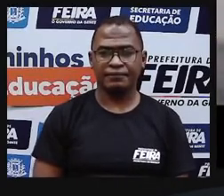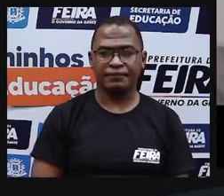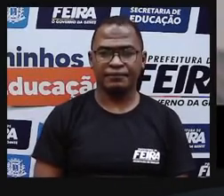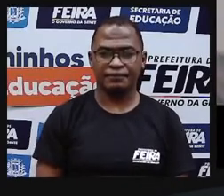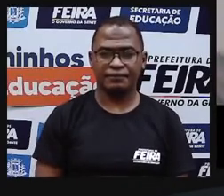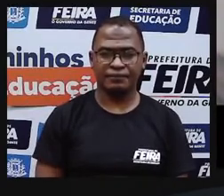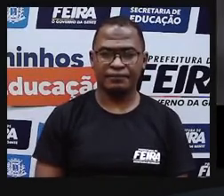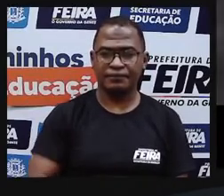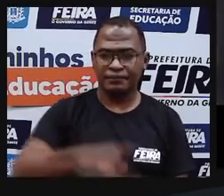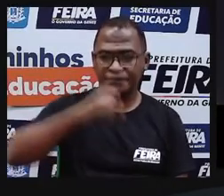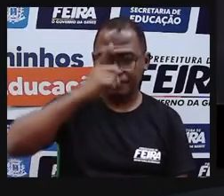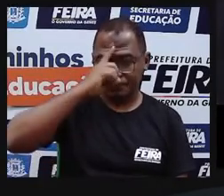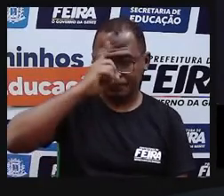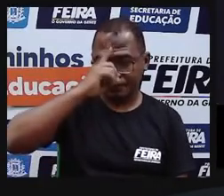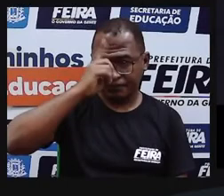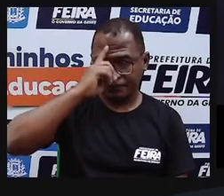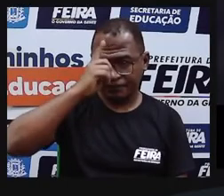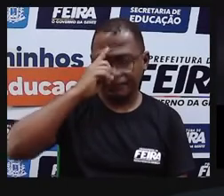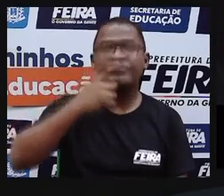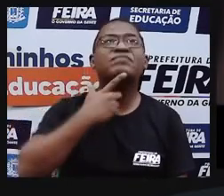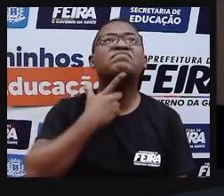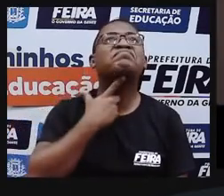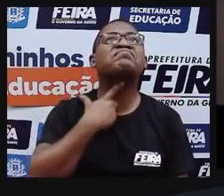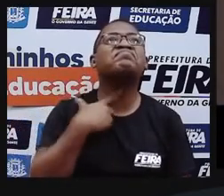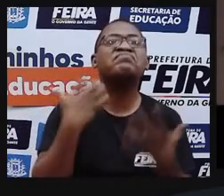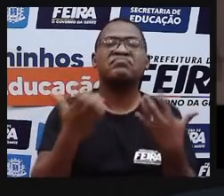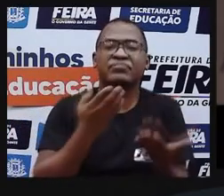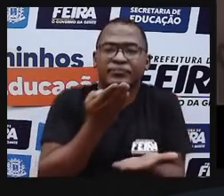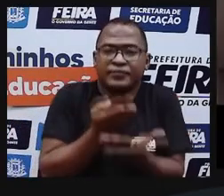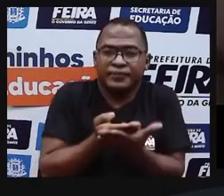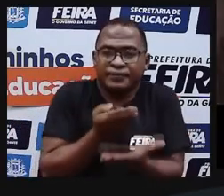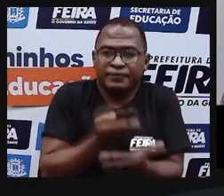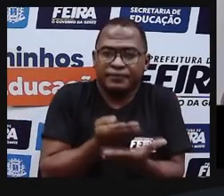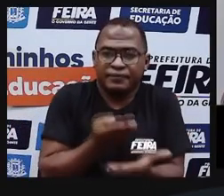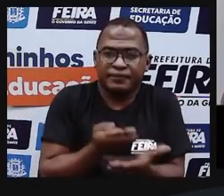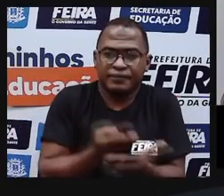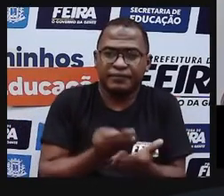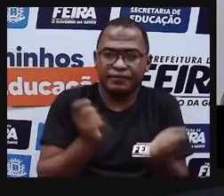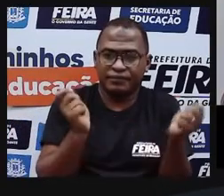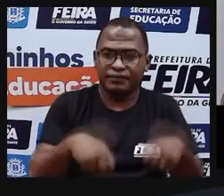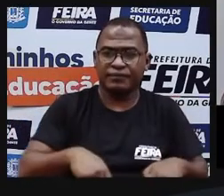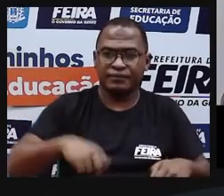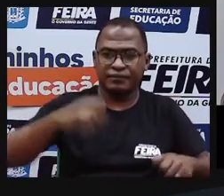Toda vida eu tive vontade de estudar, muito mesmo, mas